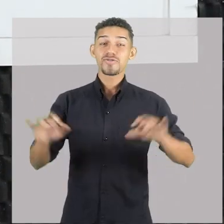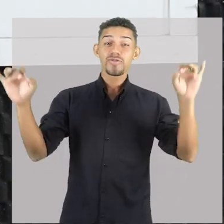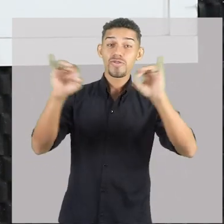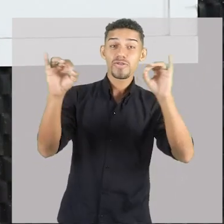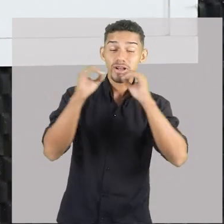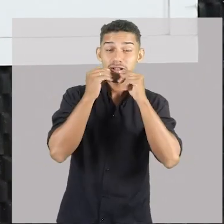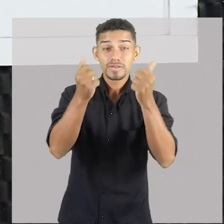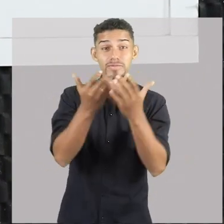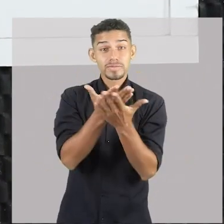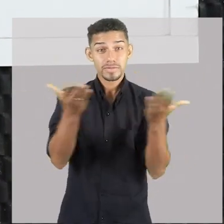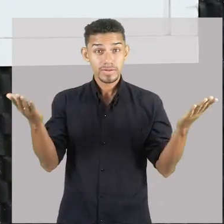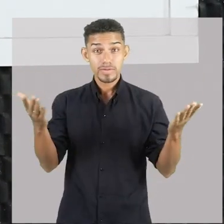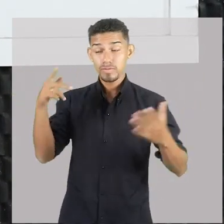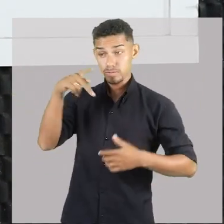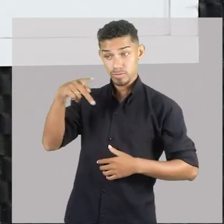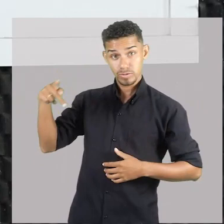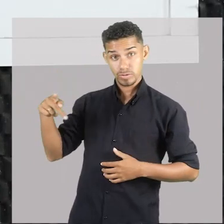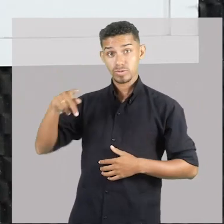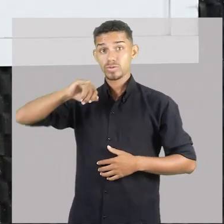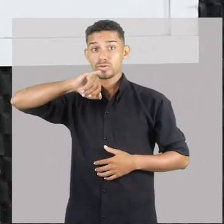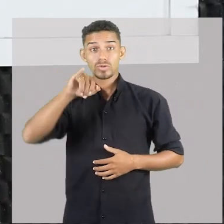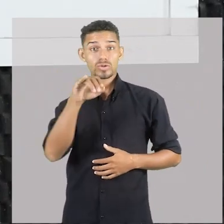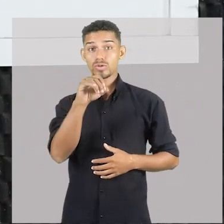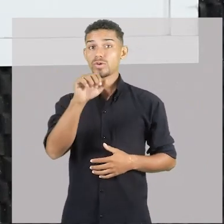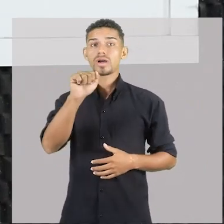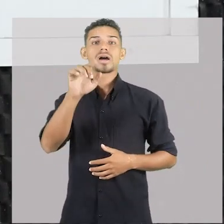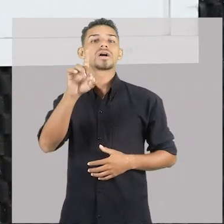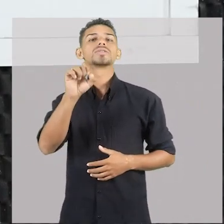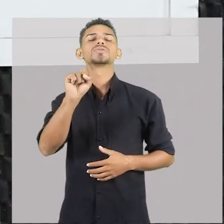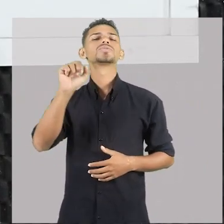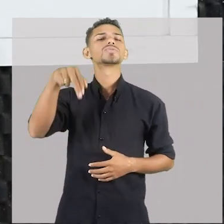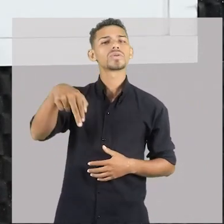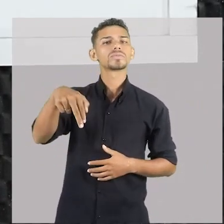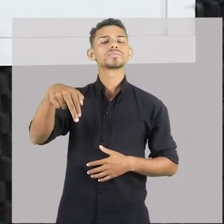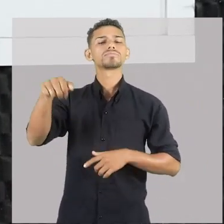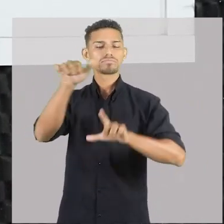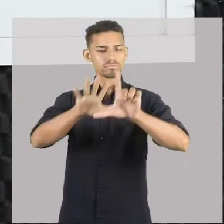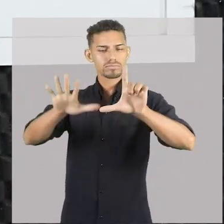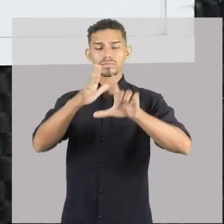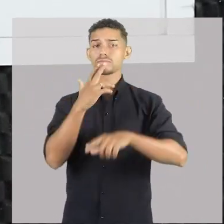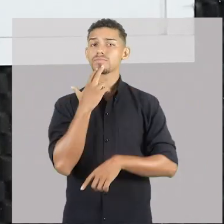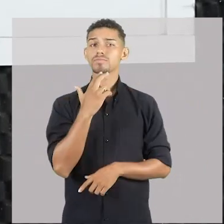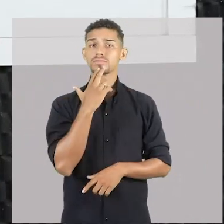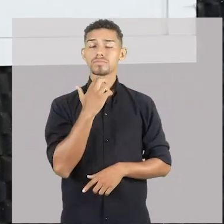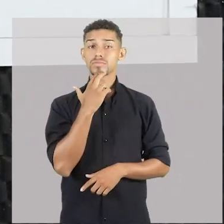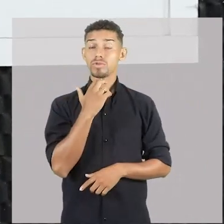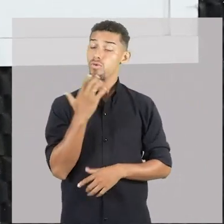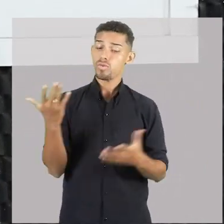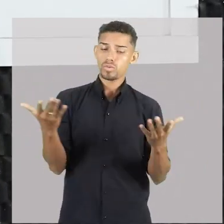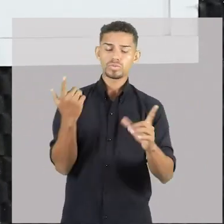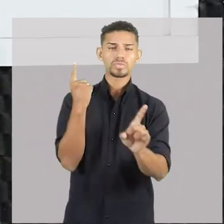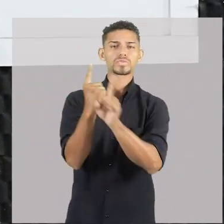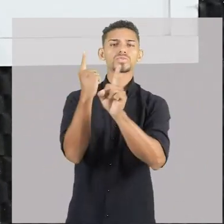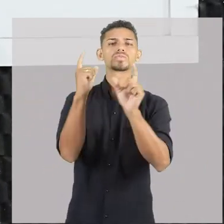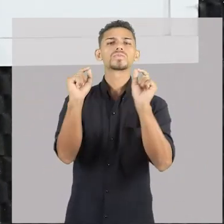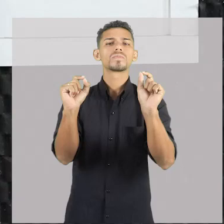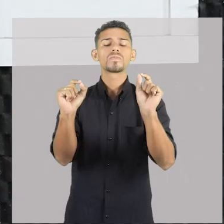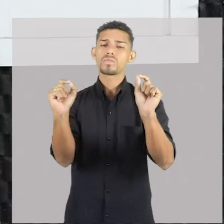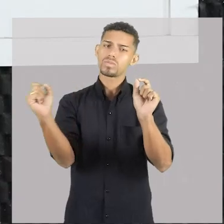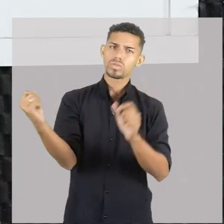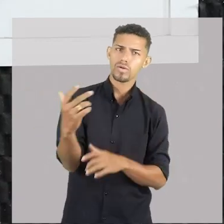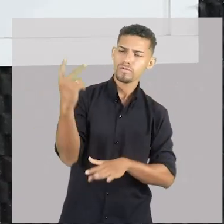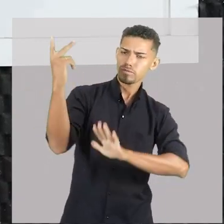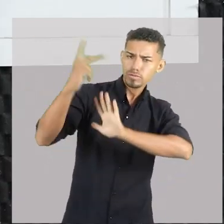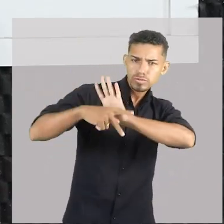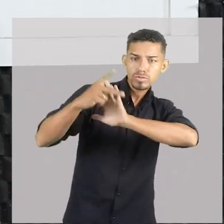Fala galera, aqui é o professor Joás, professor da plataforma Gonçalves Dias, e hoje nós temos mais um encontro, tá? Um encontro em um novo